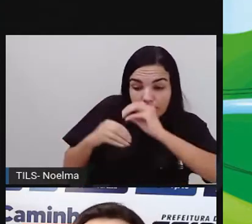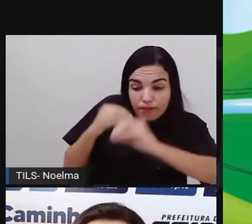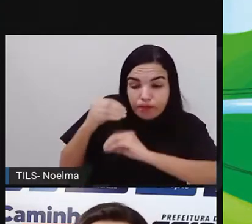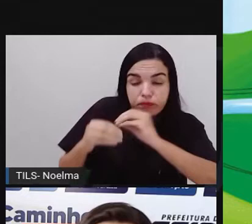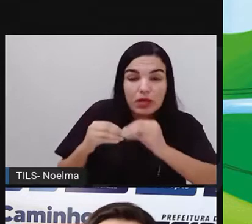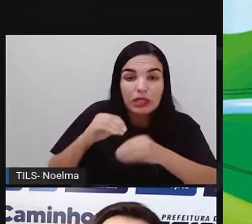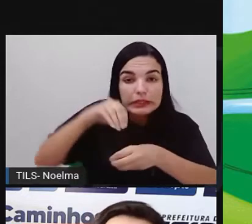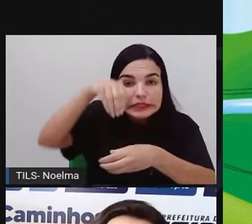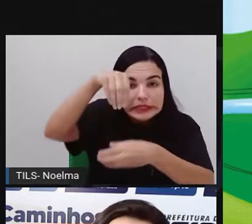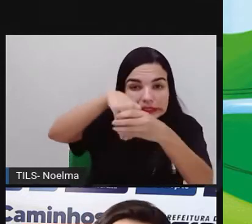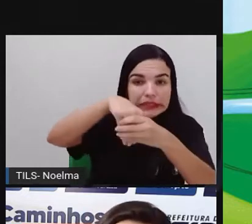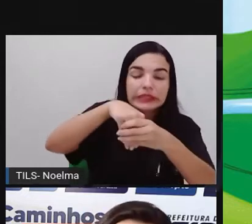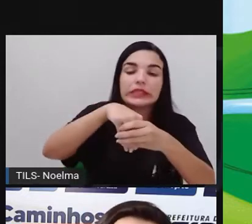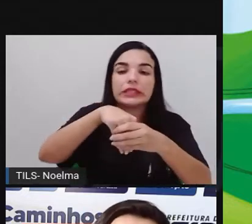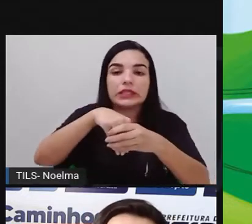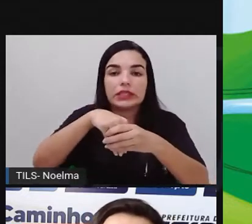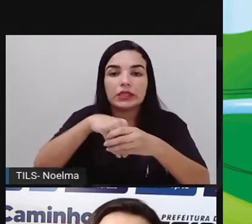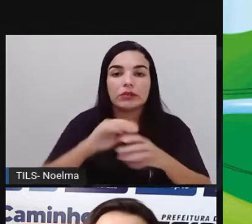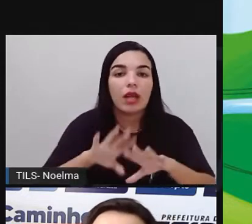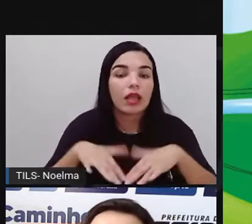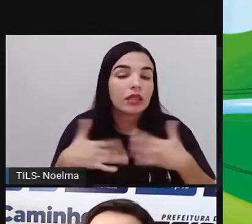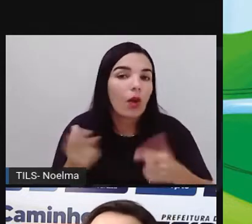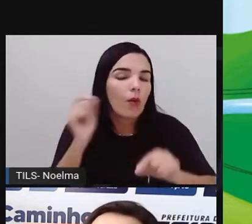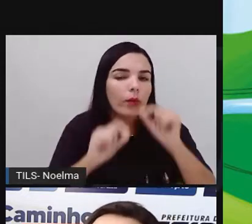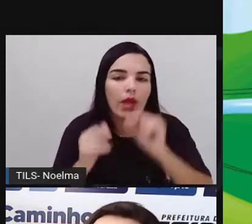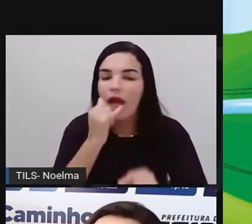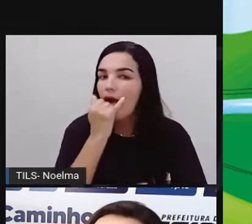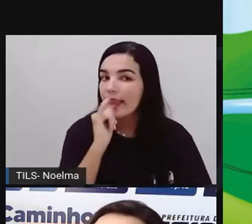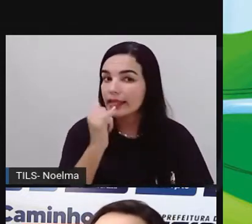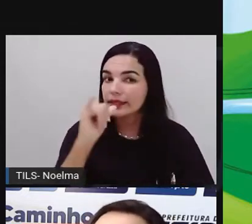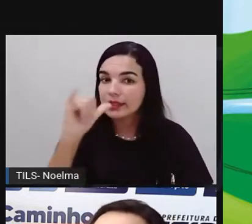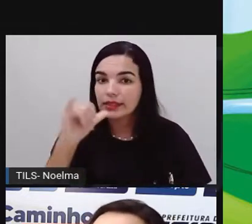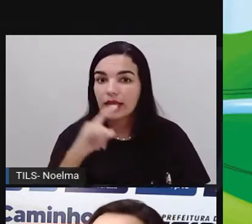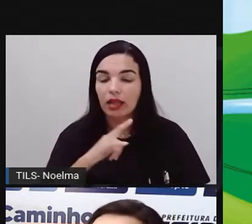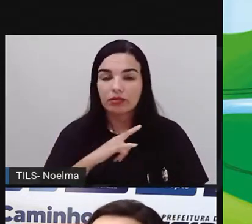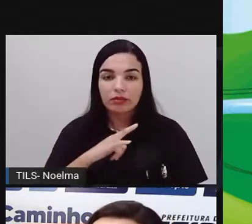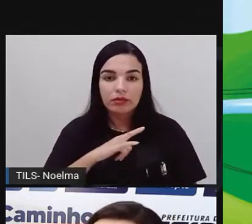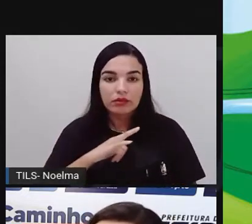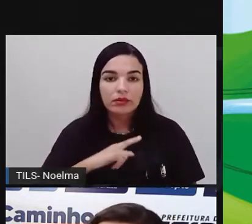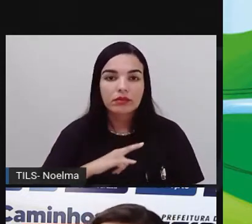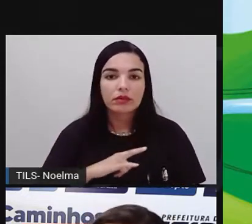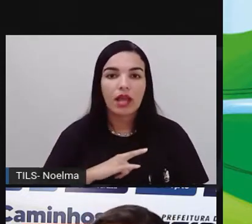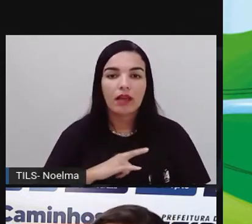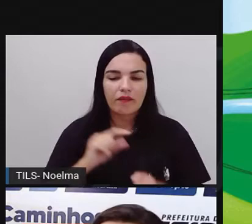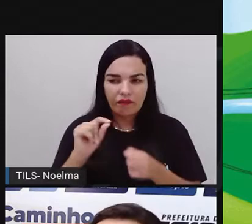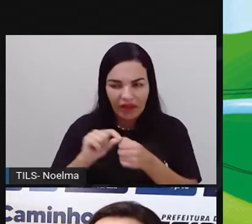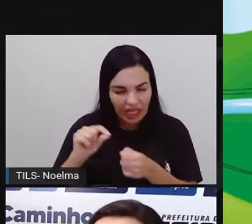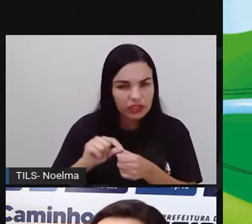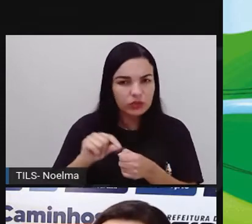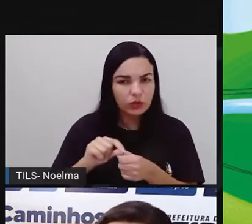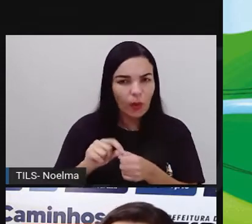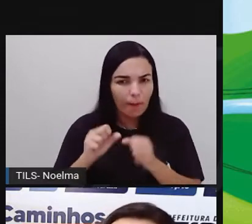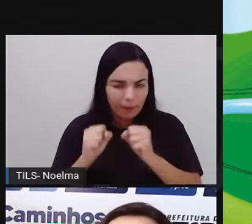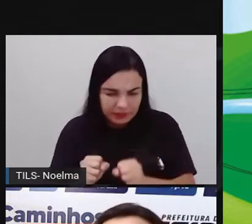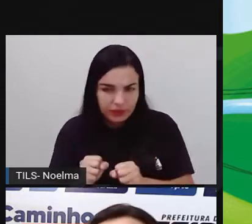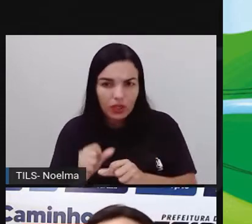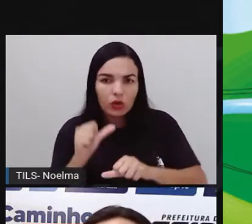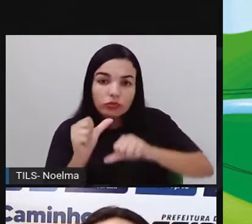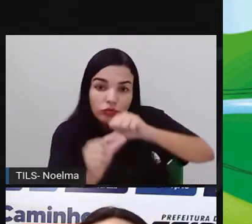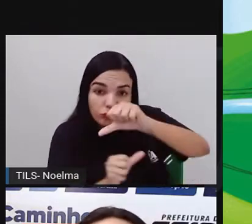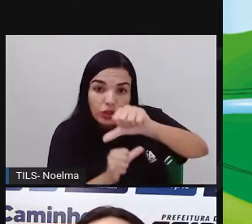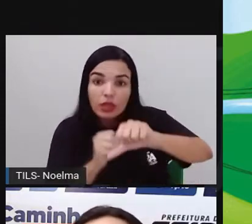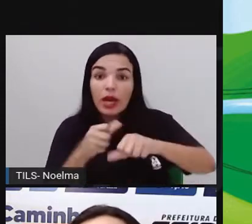seu interior. Ou seja, a eletricidade, a energia elétrica produzida, gerada,